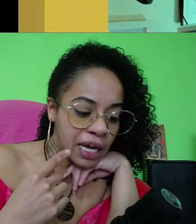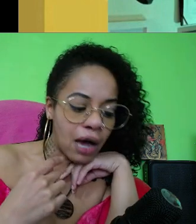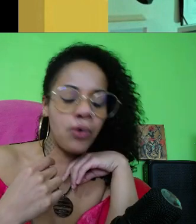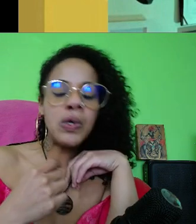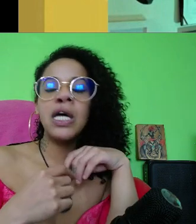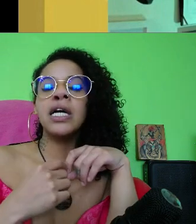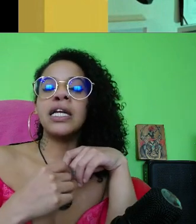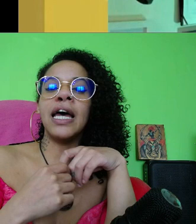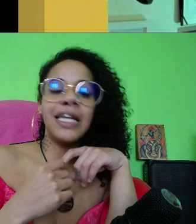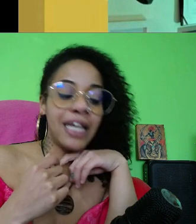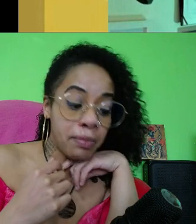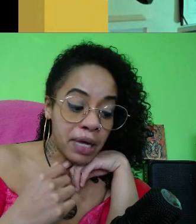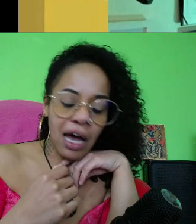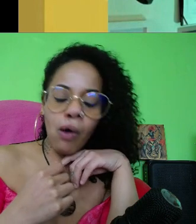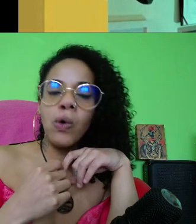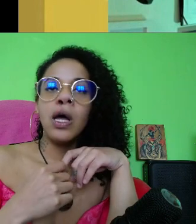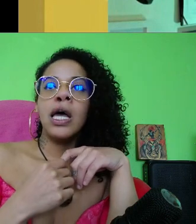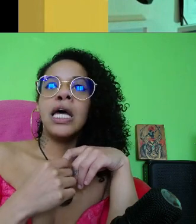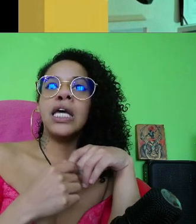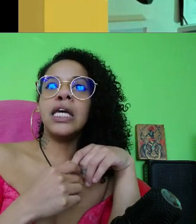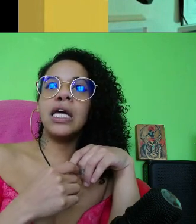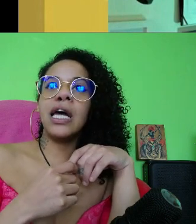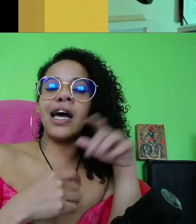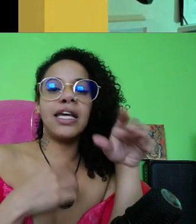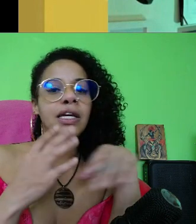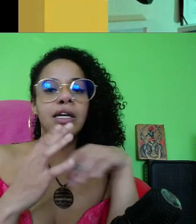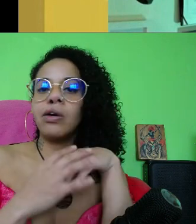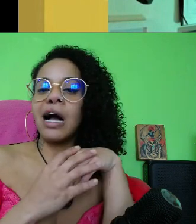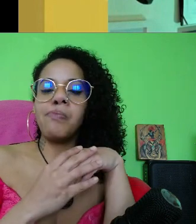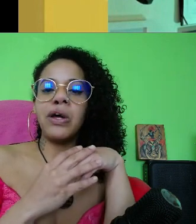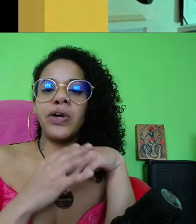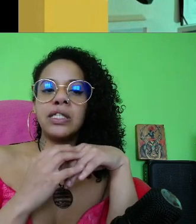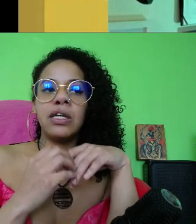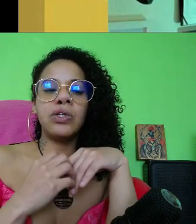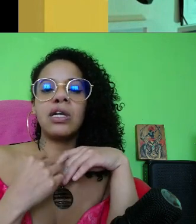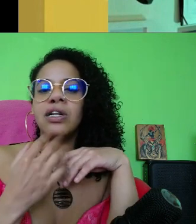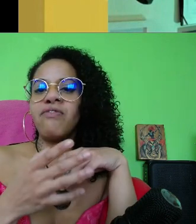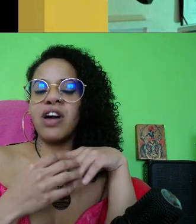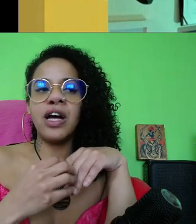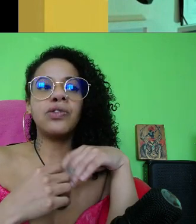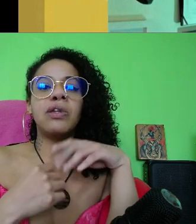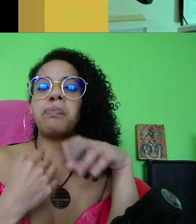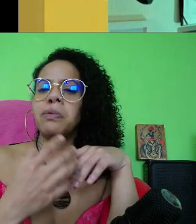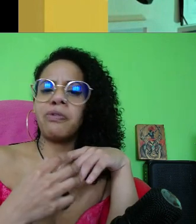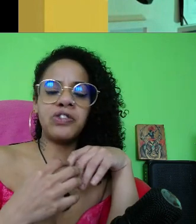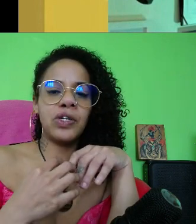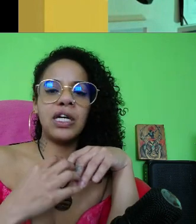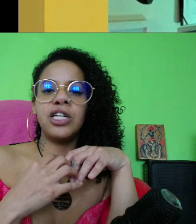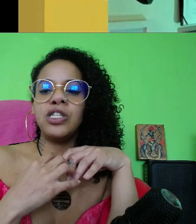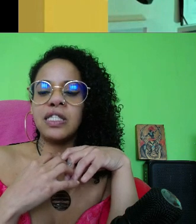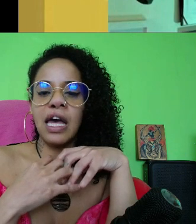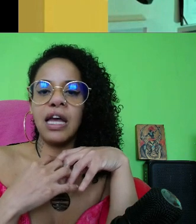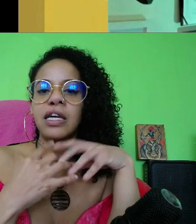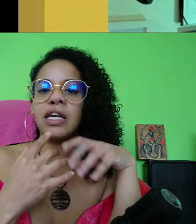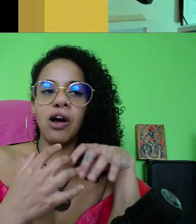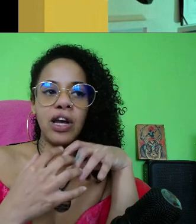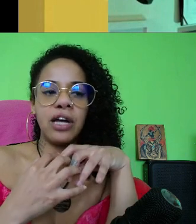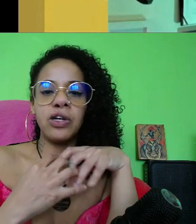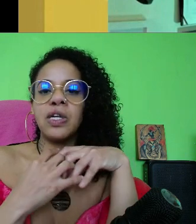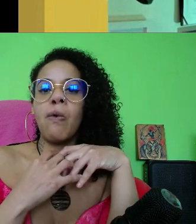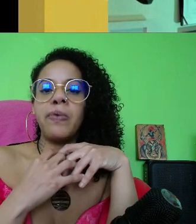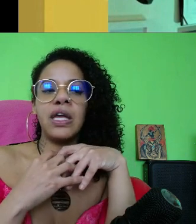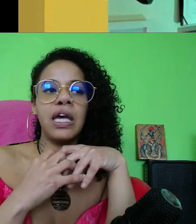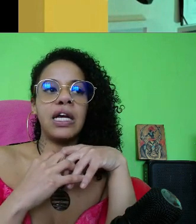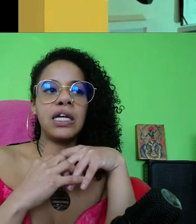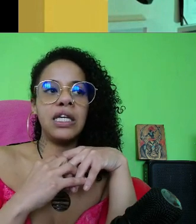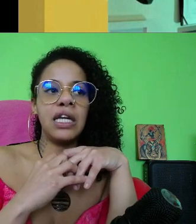Liberal né Liberal E aí acabei conhecendo a esquerda Versa depois a professora Ana Gisele que agora